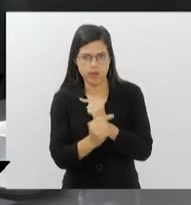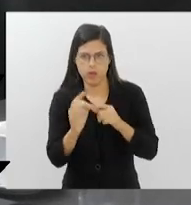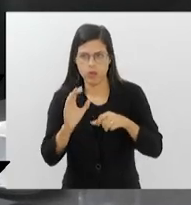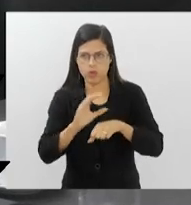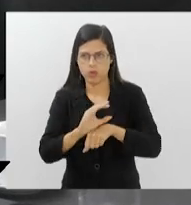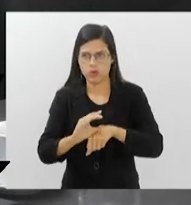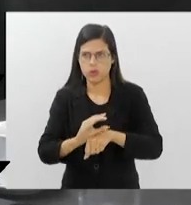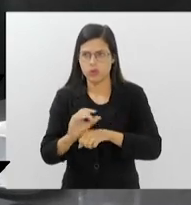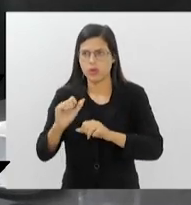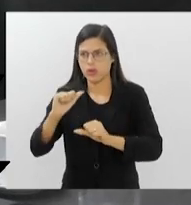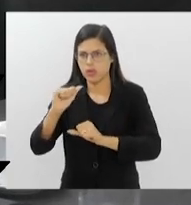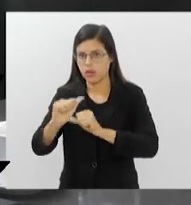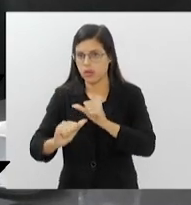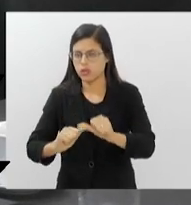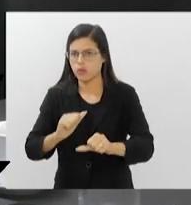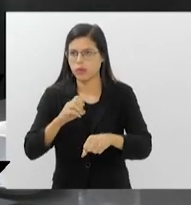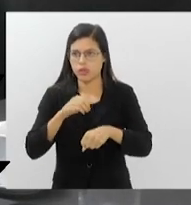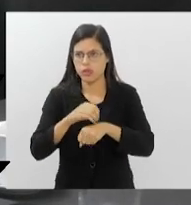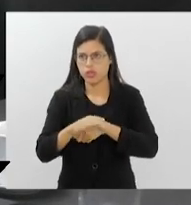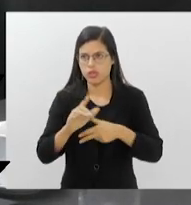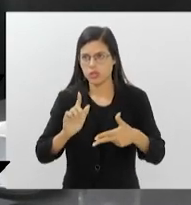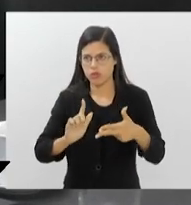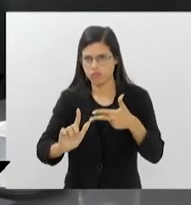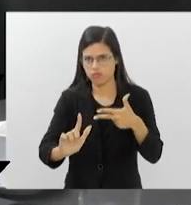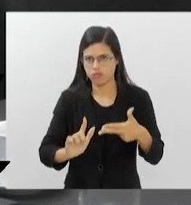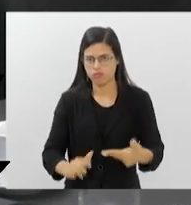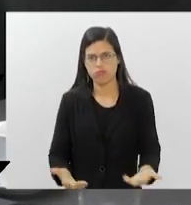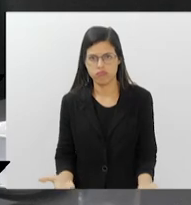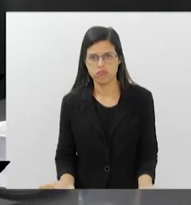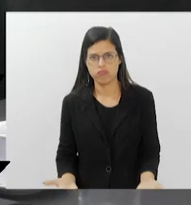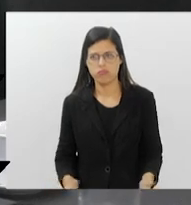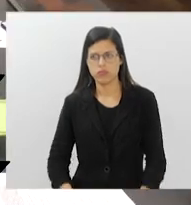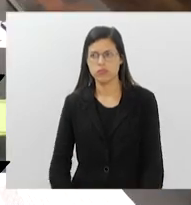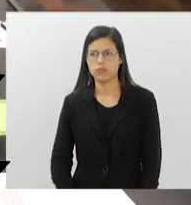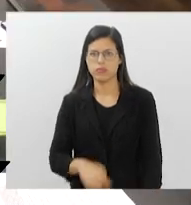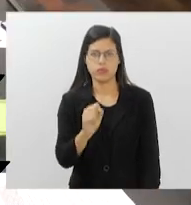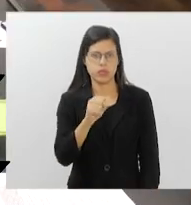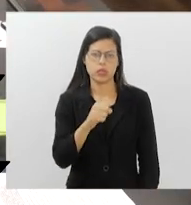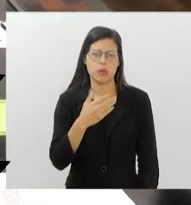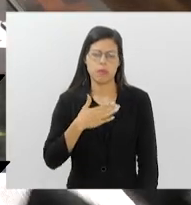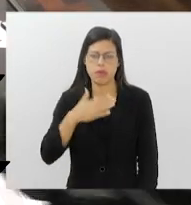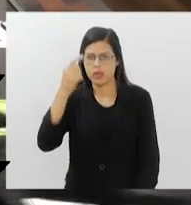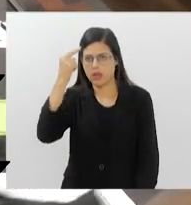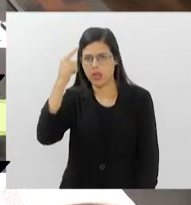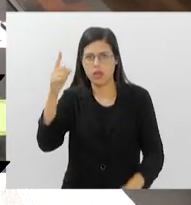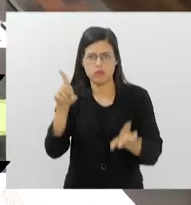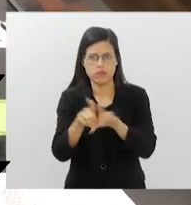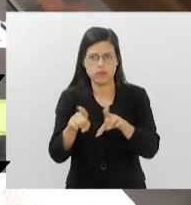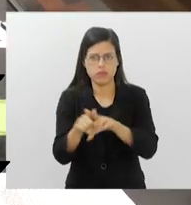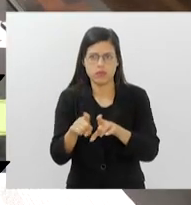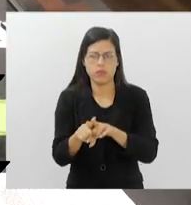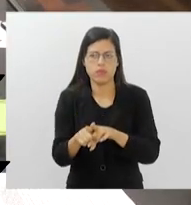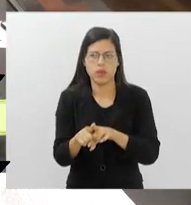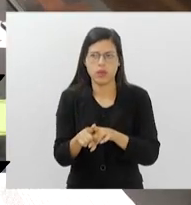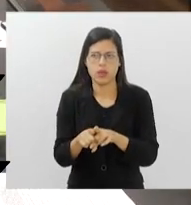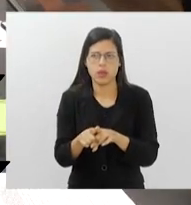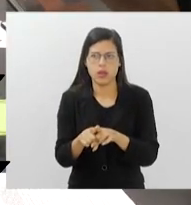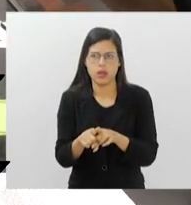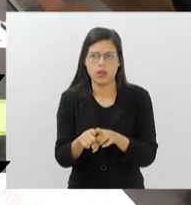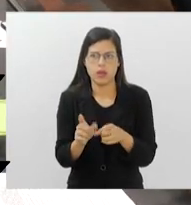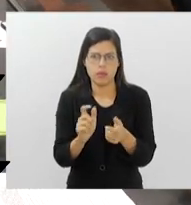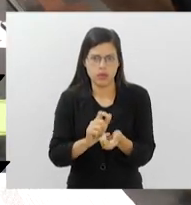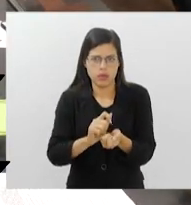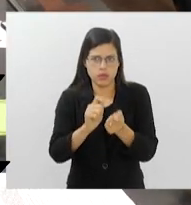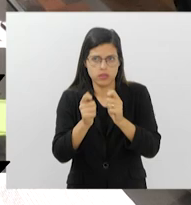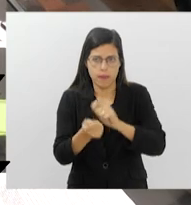com transformação e indicação não é isso exatamente seria essa a minha ideia é essa para adequar